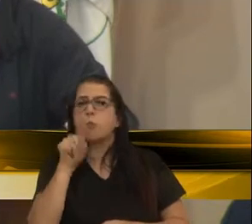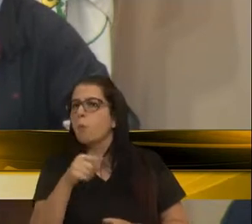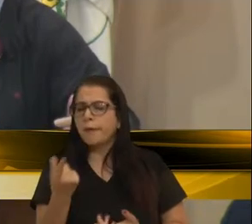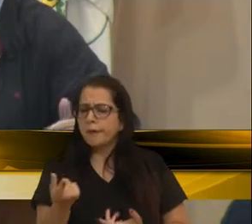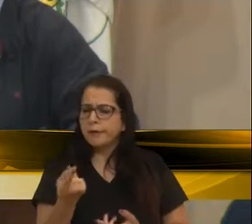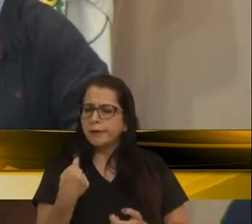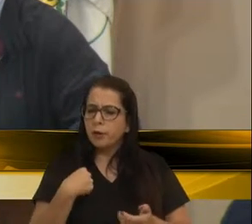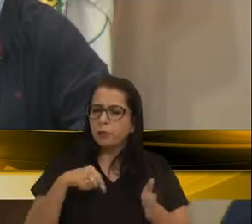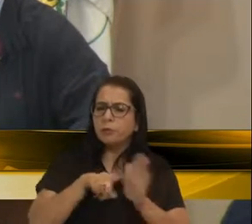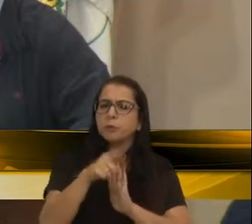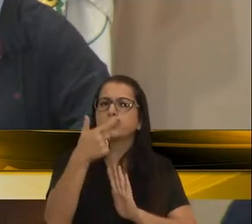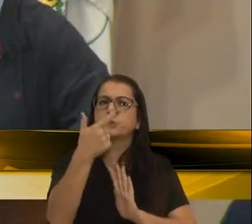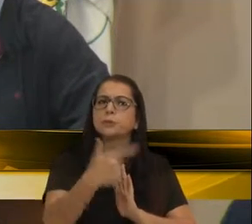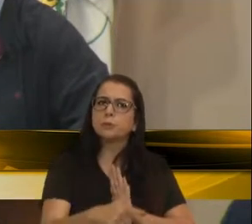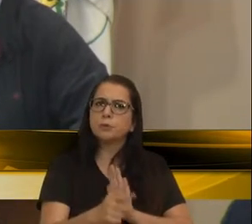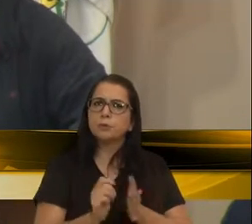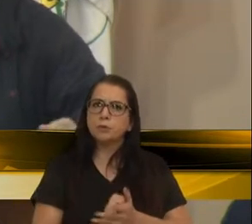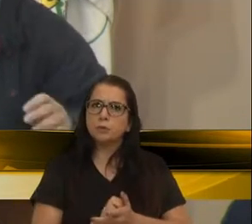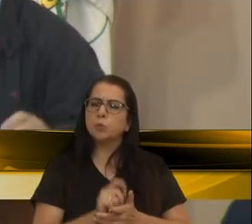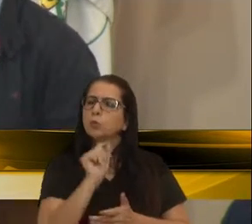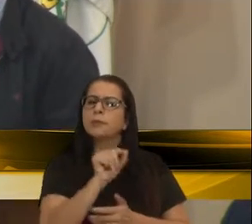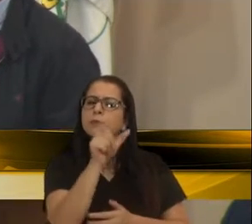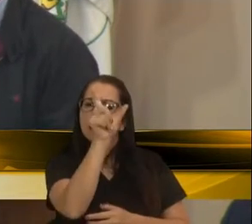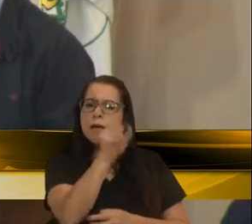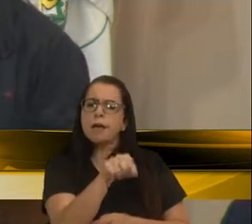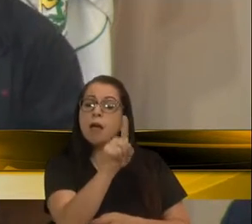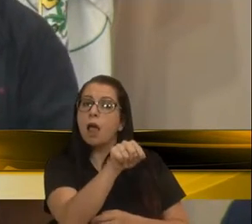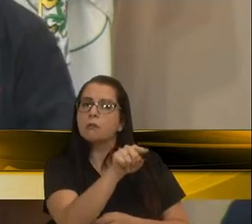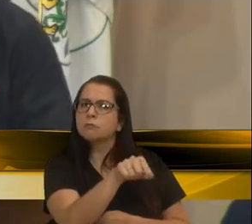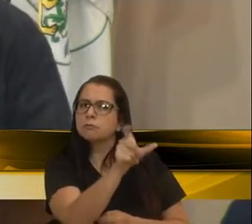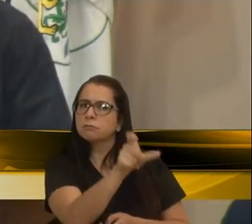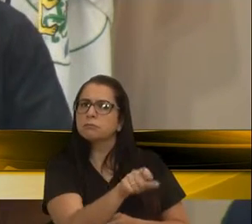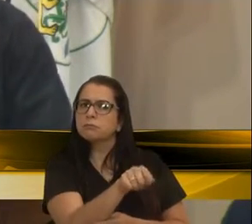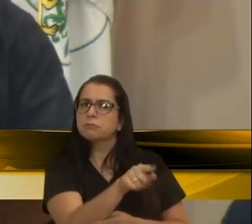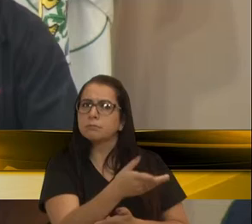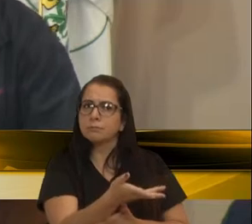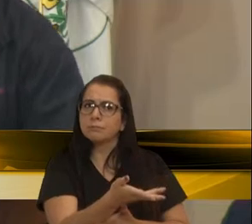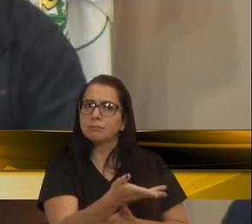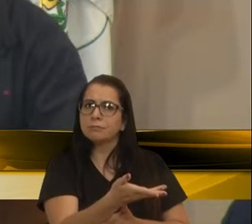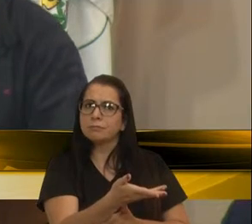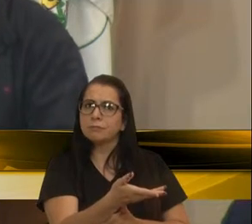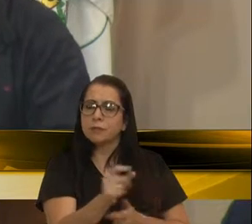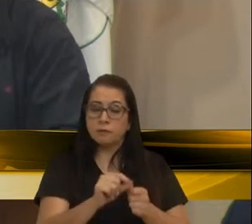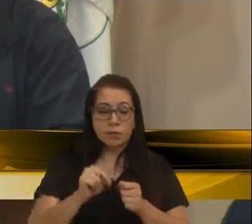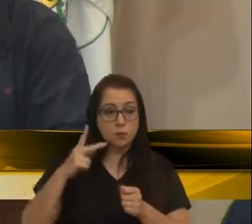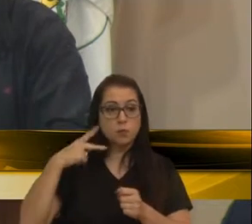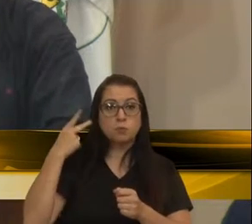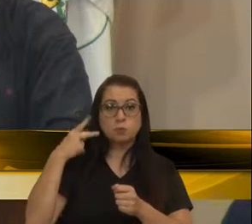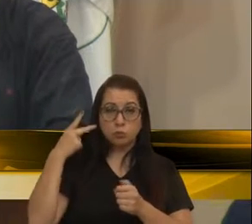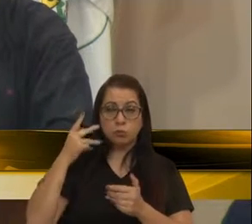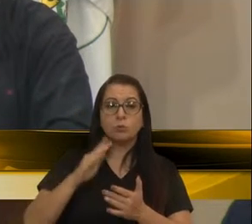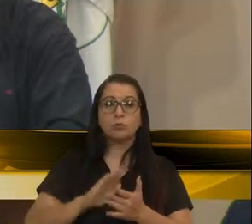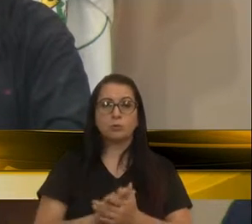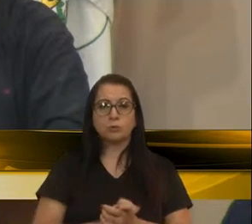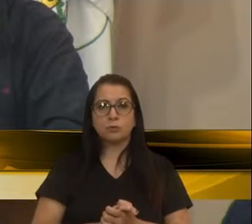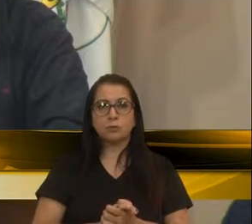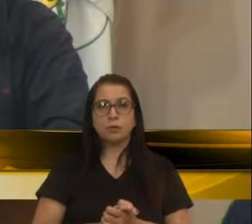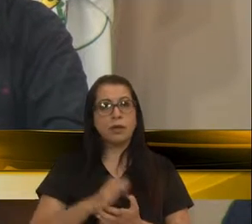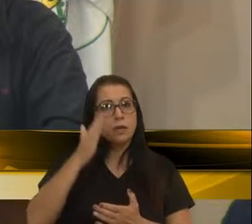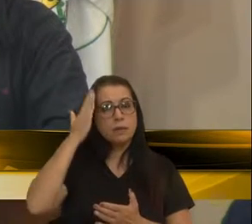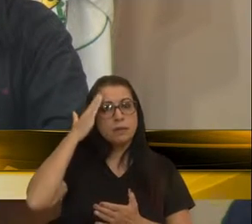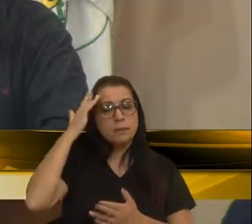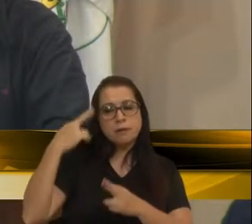eu pergunto novamente, o que o senhor é então? Fazer política é saber